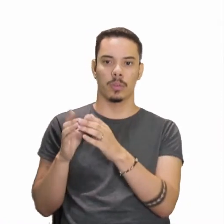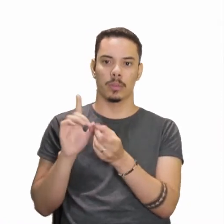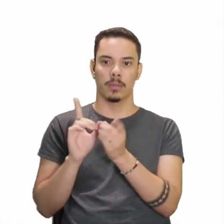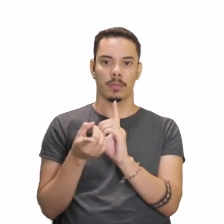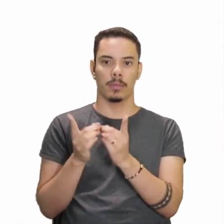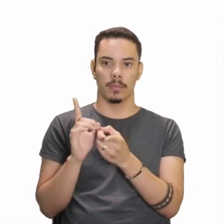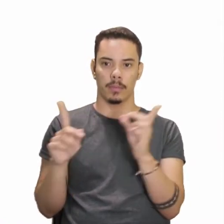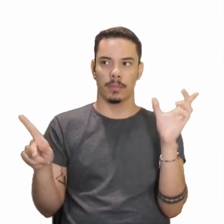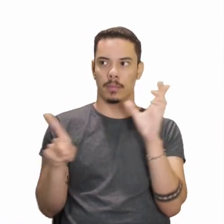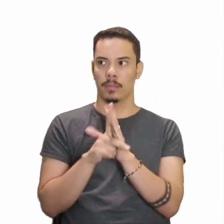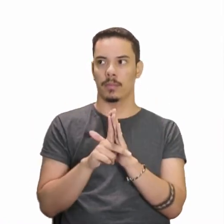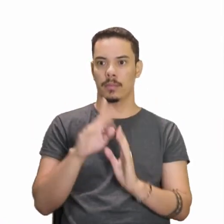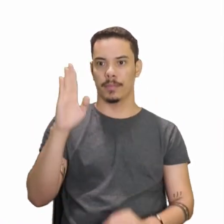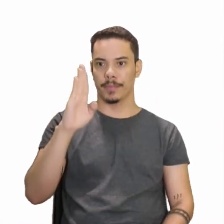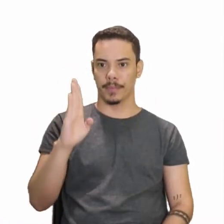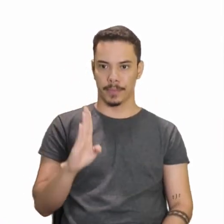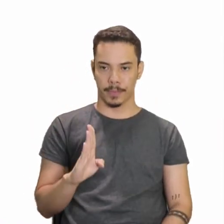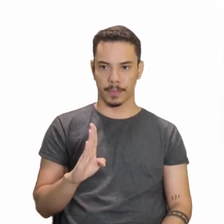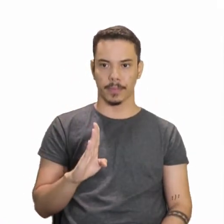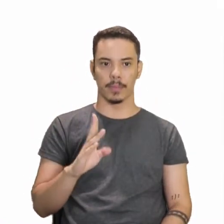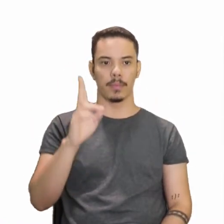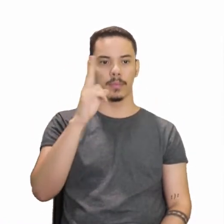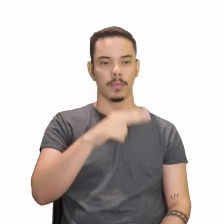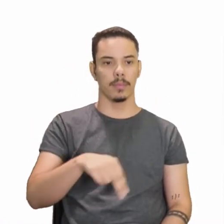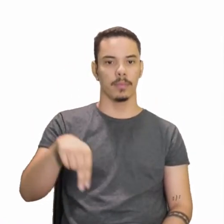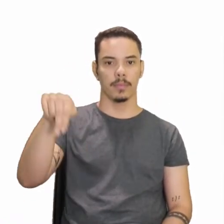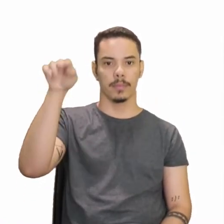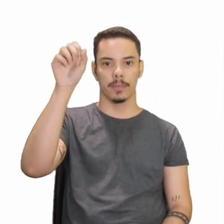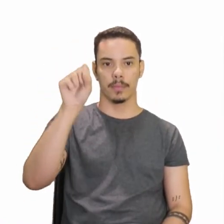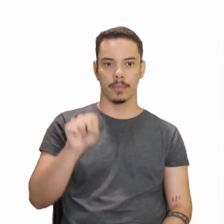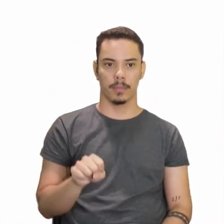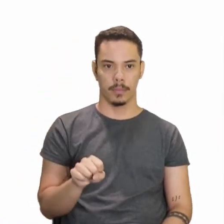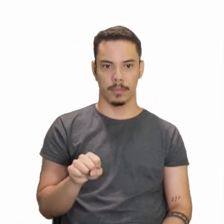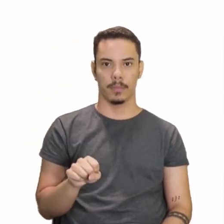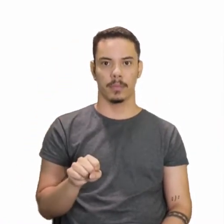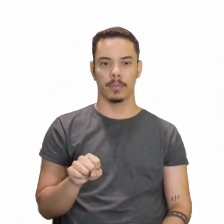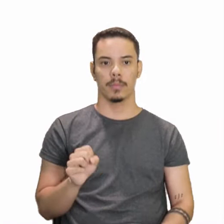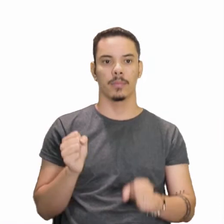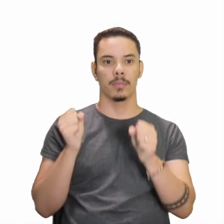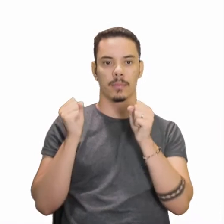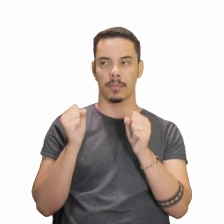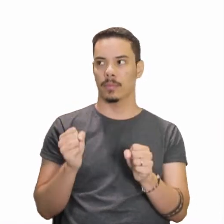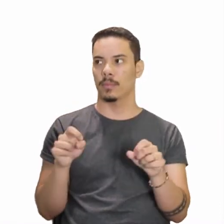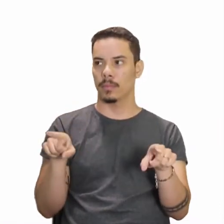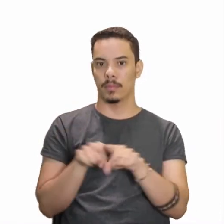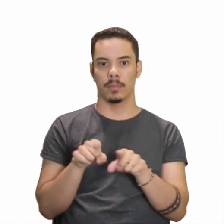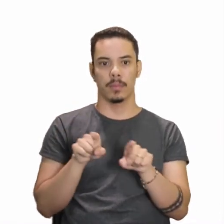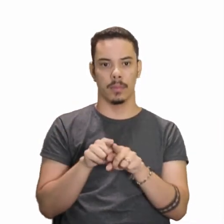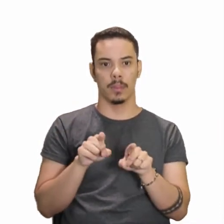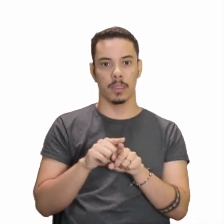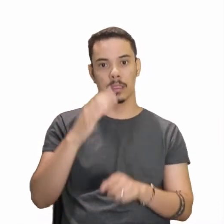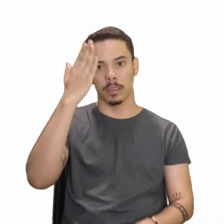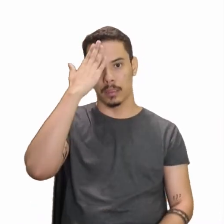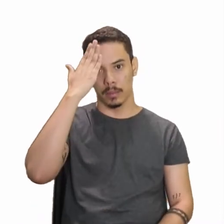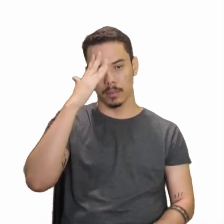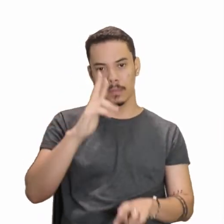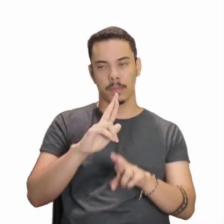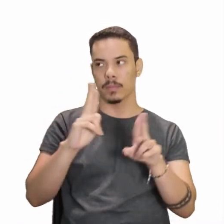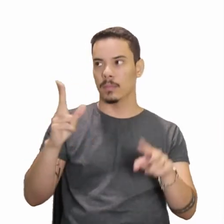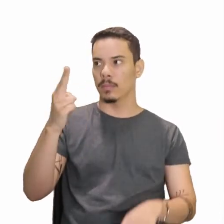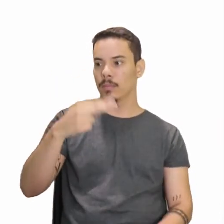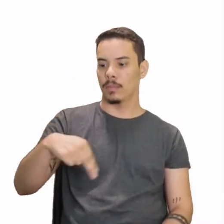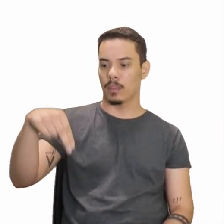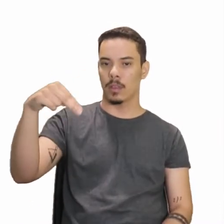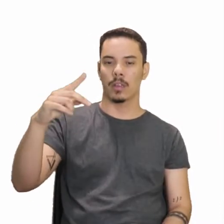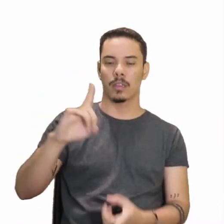dialetos brasileiros, do norte e do sul. Podemos distinguir do norte esse